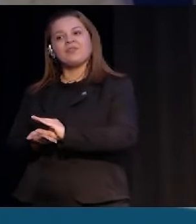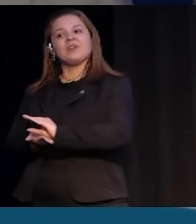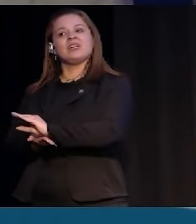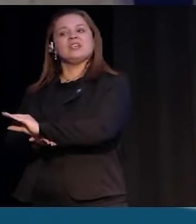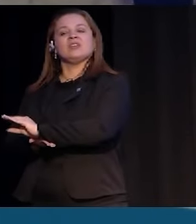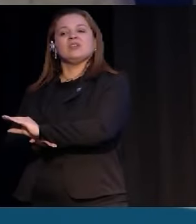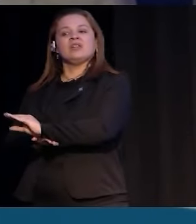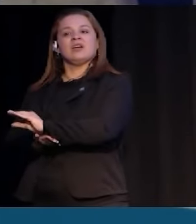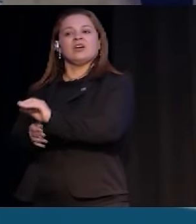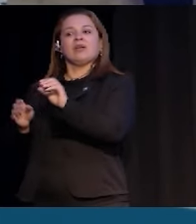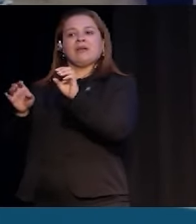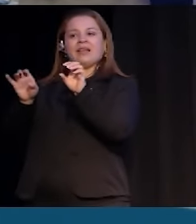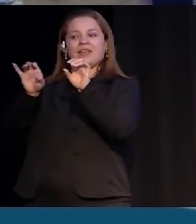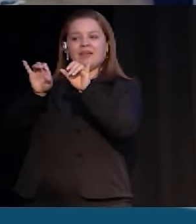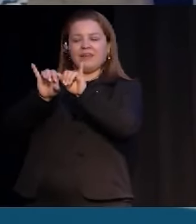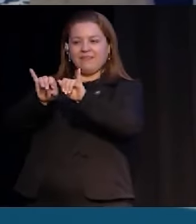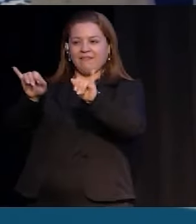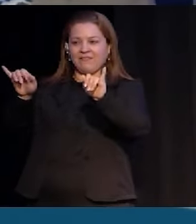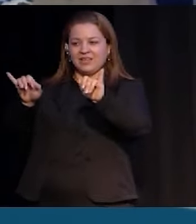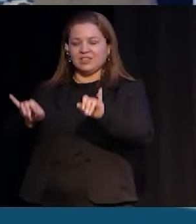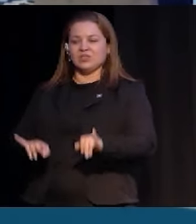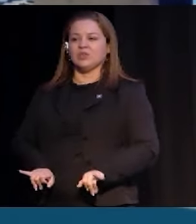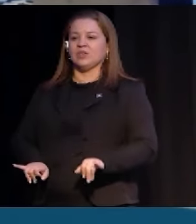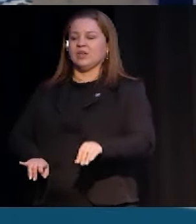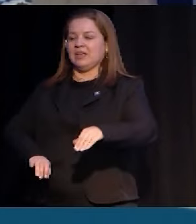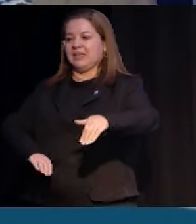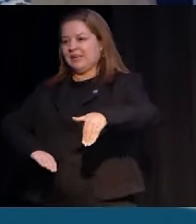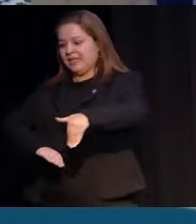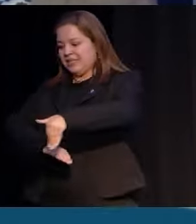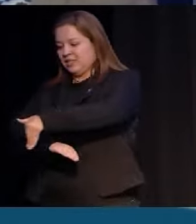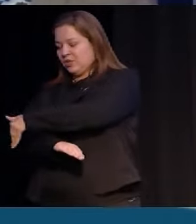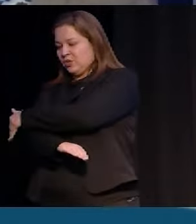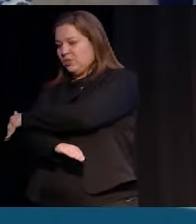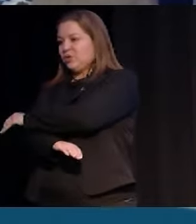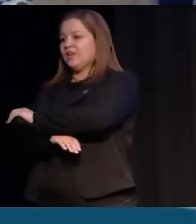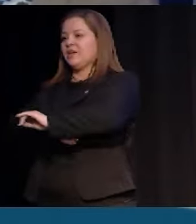em infraestrutura básica, como estradas, rodovias e portos.